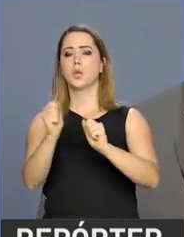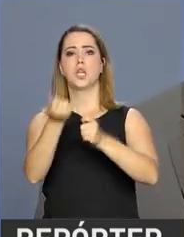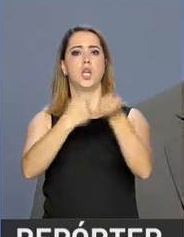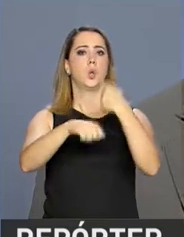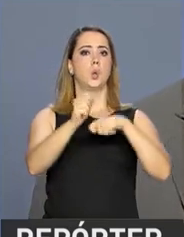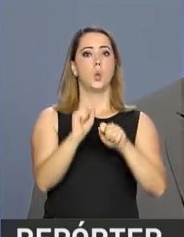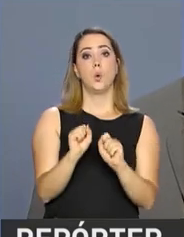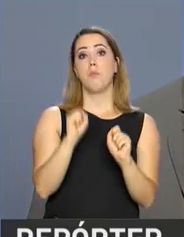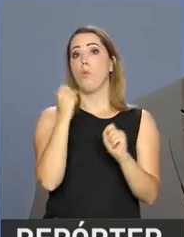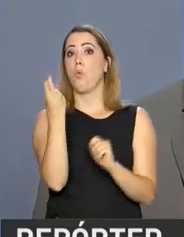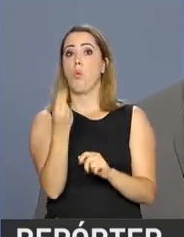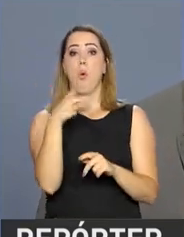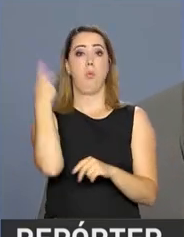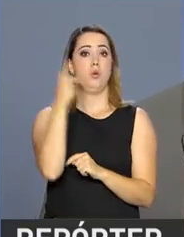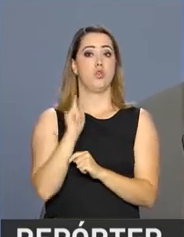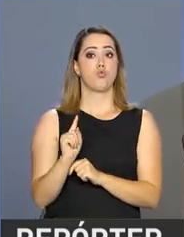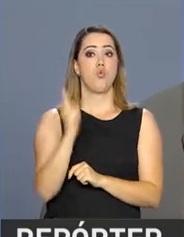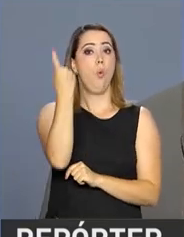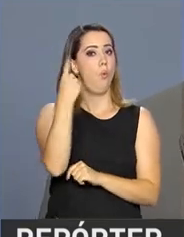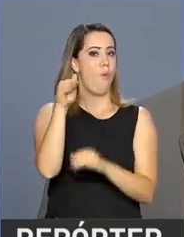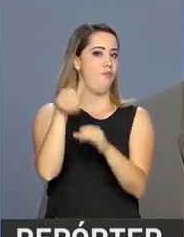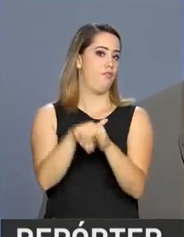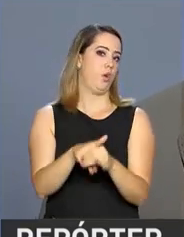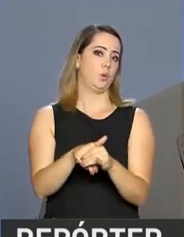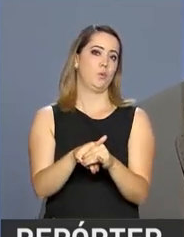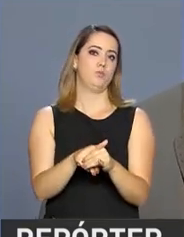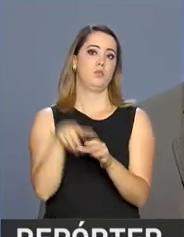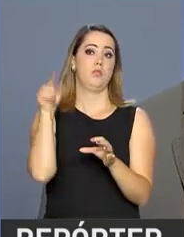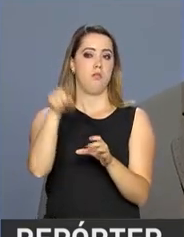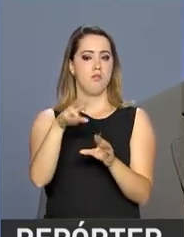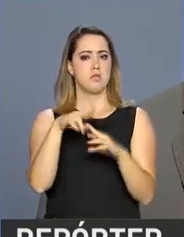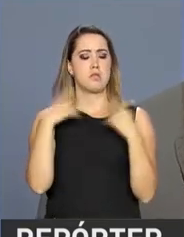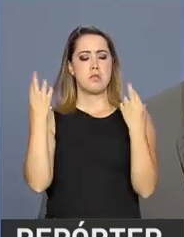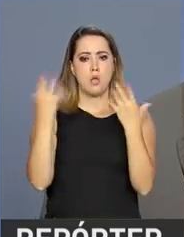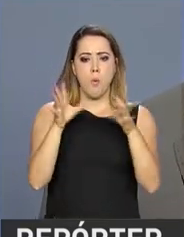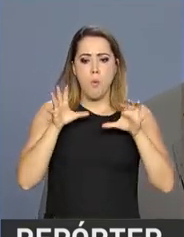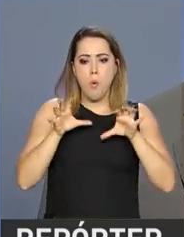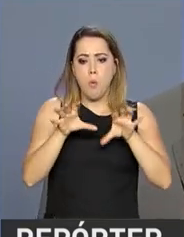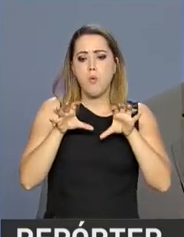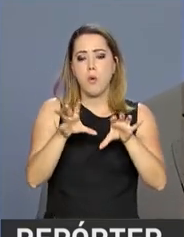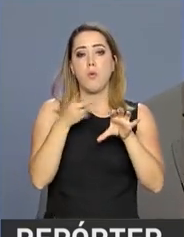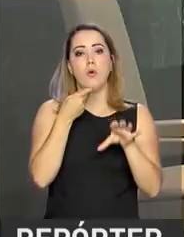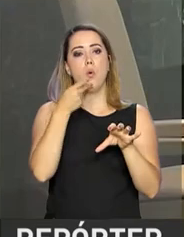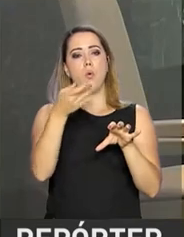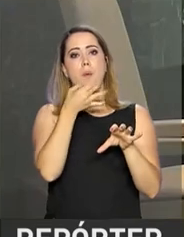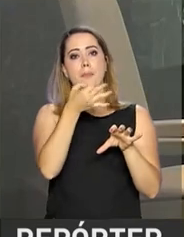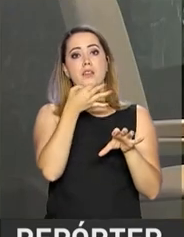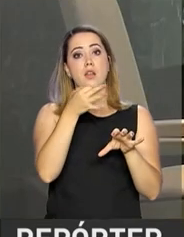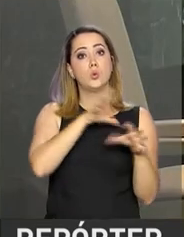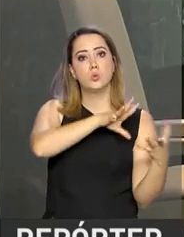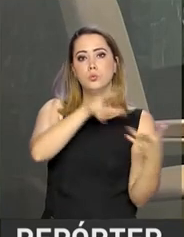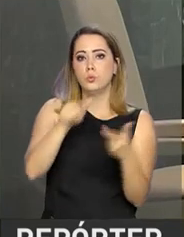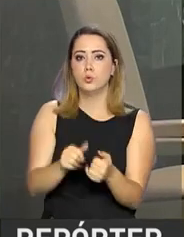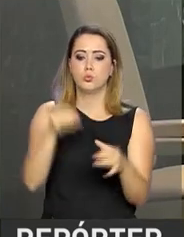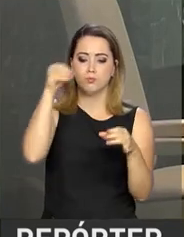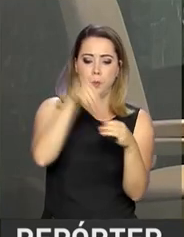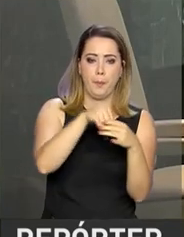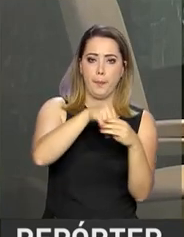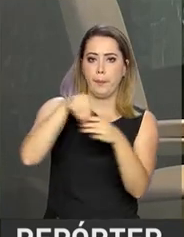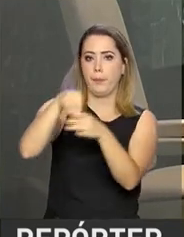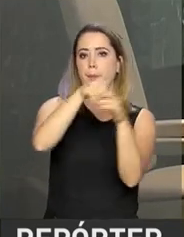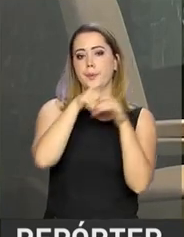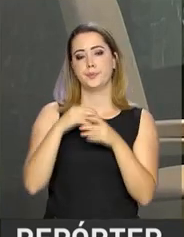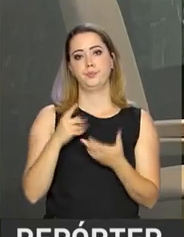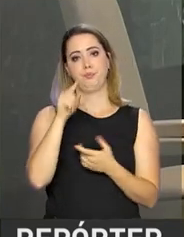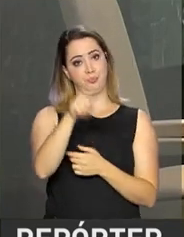direito a um voto então ela funciona como uma espécie de caixa de ressonância da opinião pública mundial eo brasil tem papel de destaque nesse